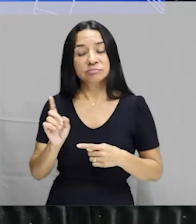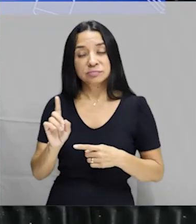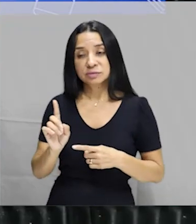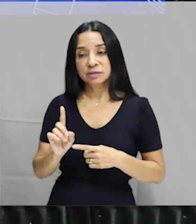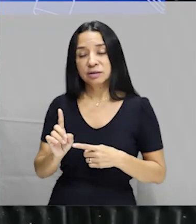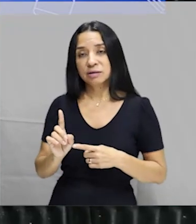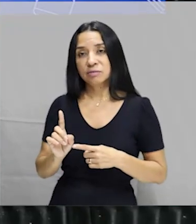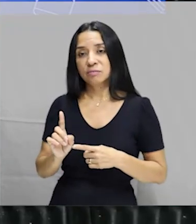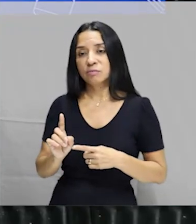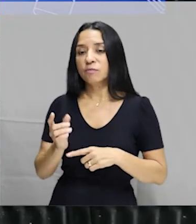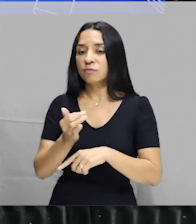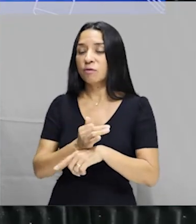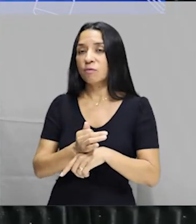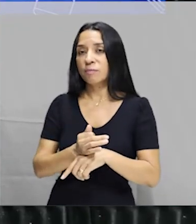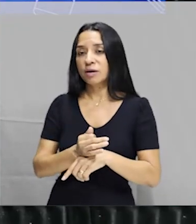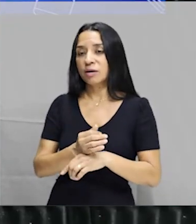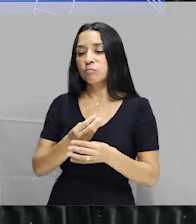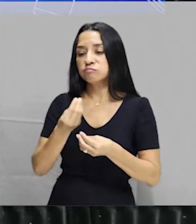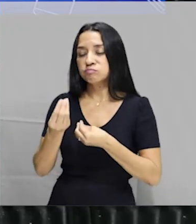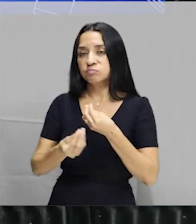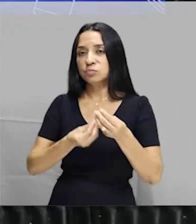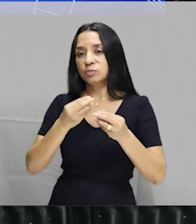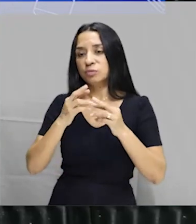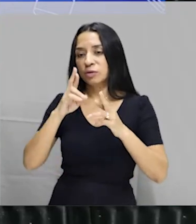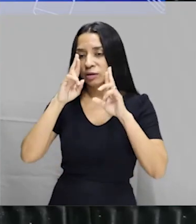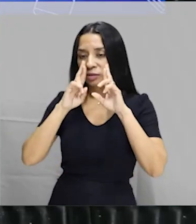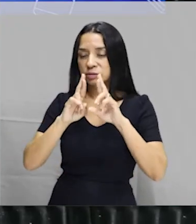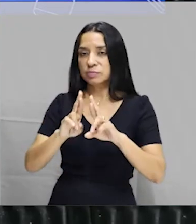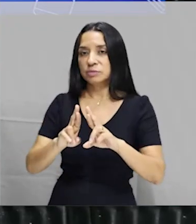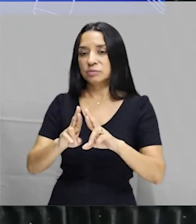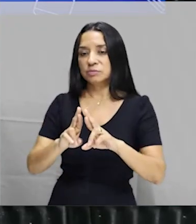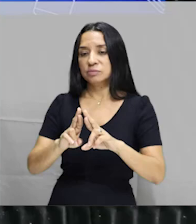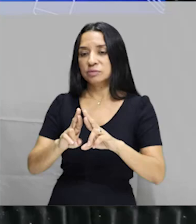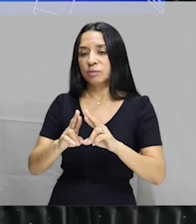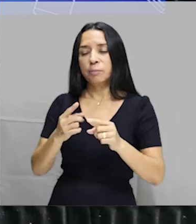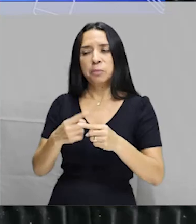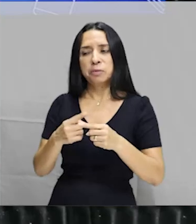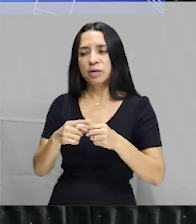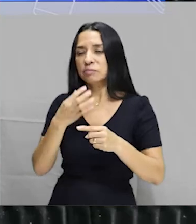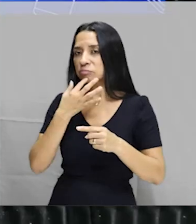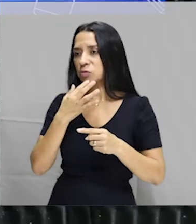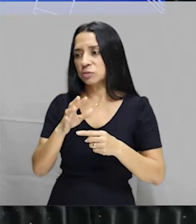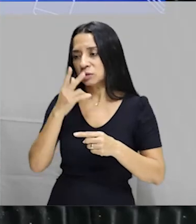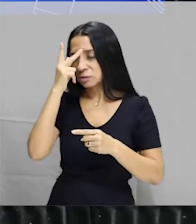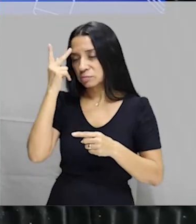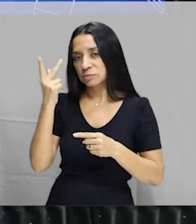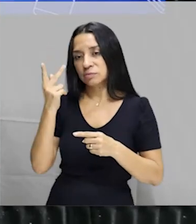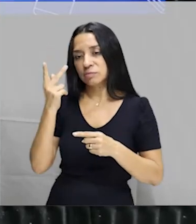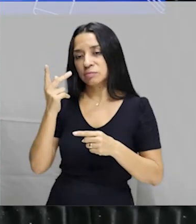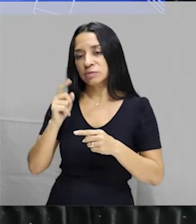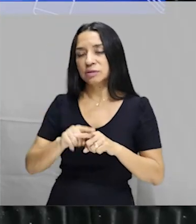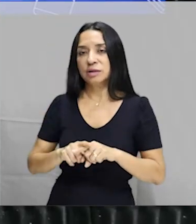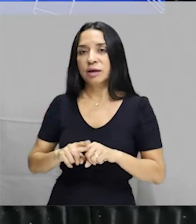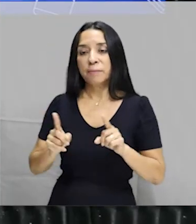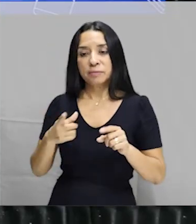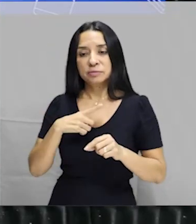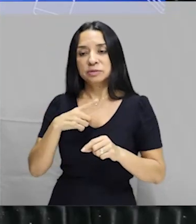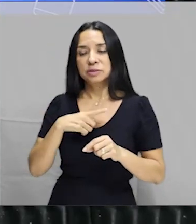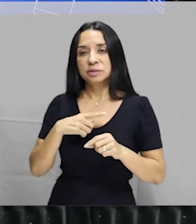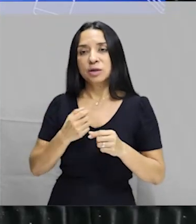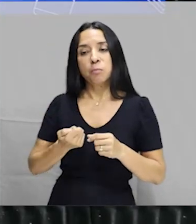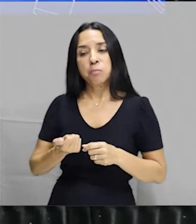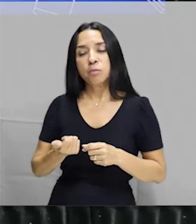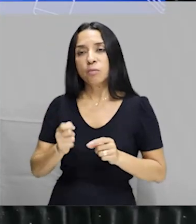respeitosa porque eu não conheço a pessoa. Então, e não também que eu vá faltar com respeito com a pessoa depois de conhecer. Não, mas eu vou ter um